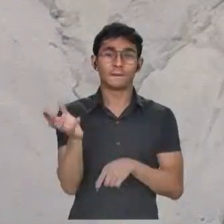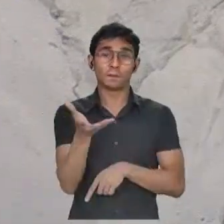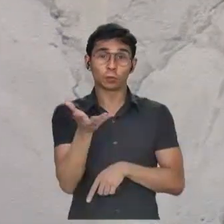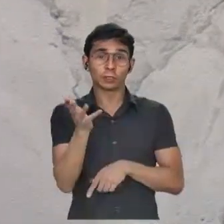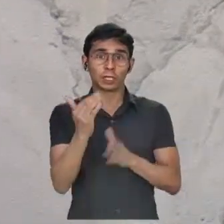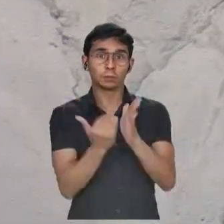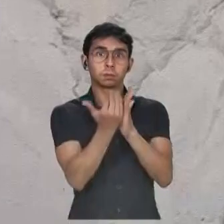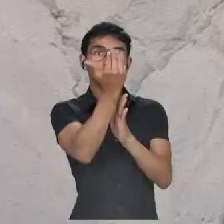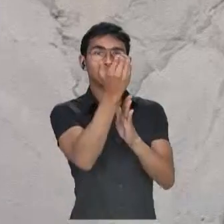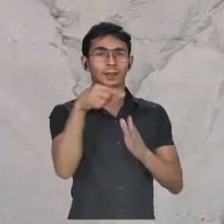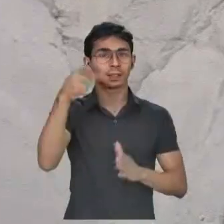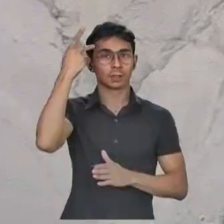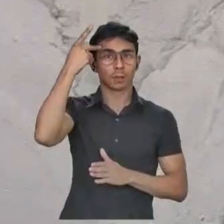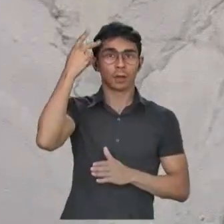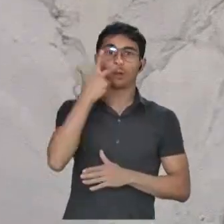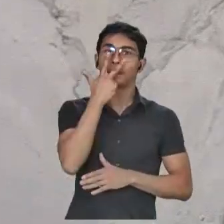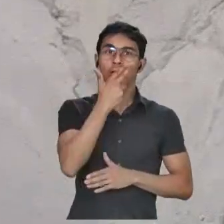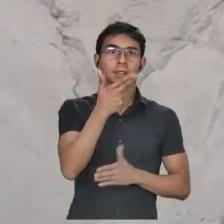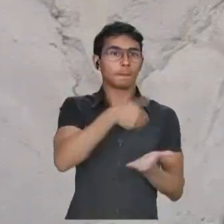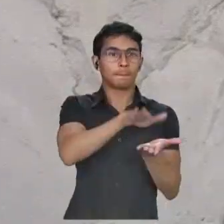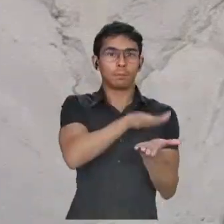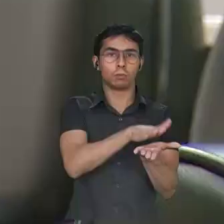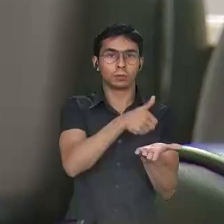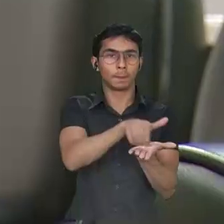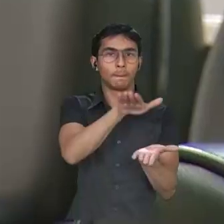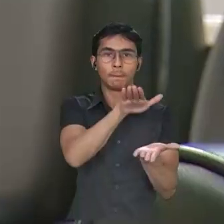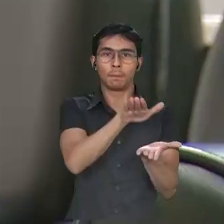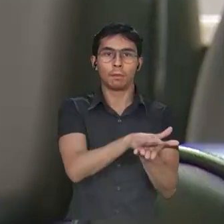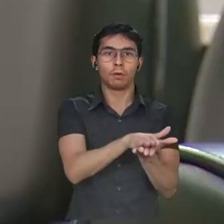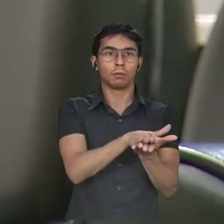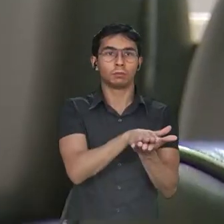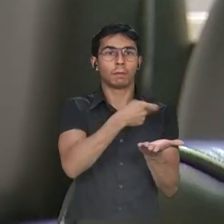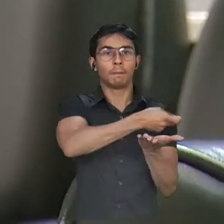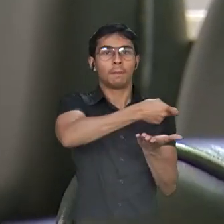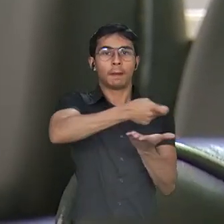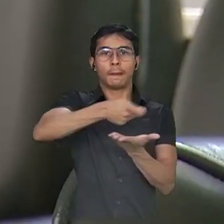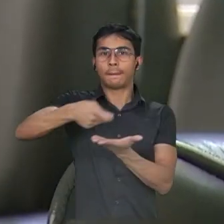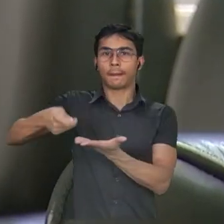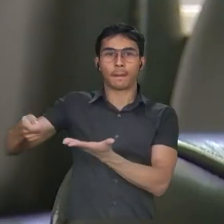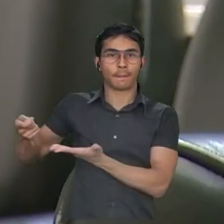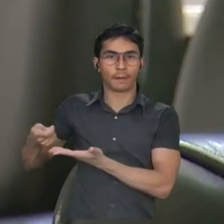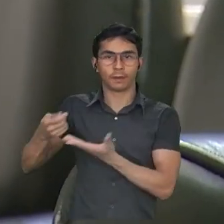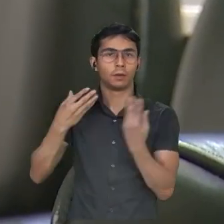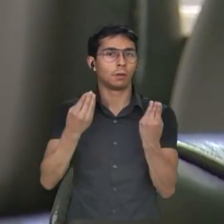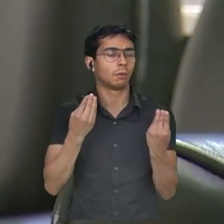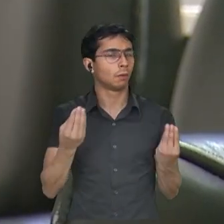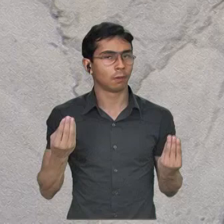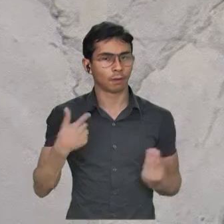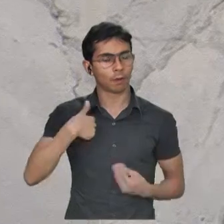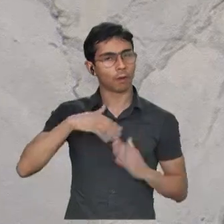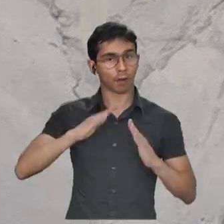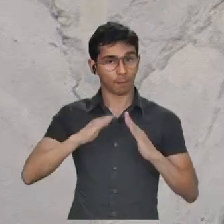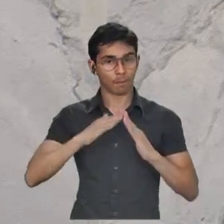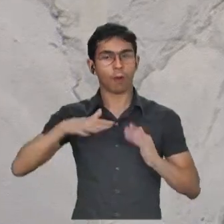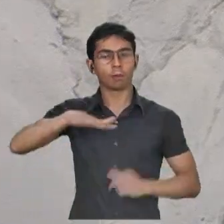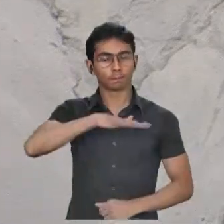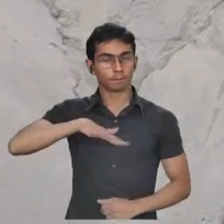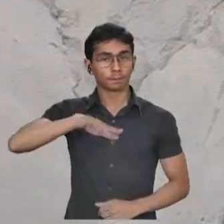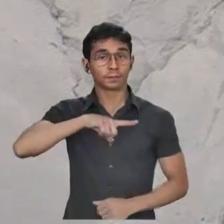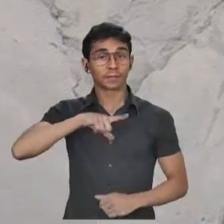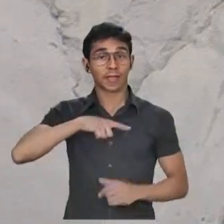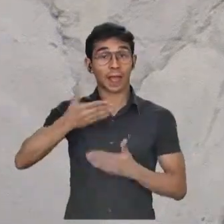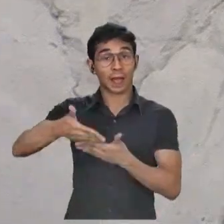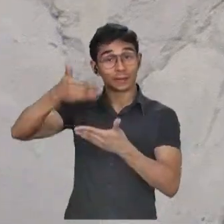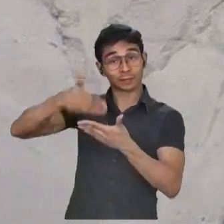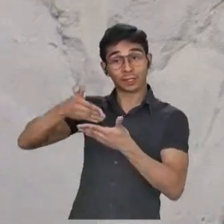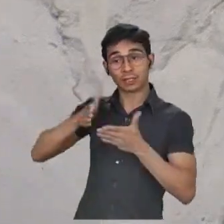virou um parque de multa aqui em são paulo o negócio é interessante eu moro onde eu moro existe uma rua sem saída atrás